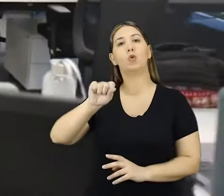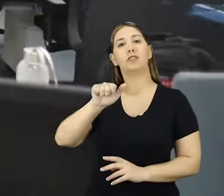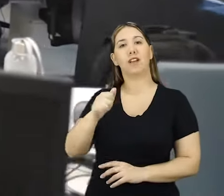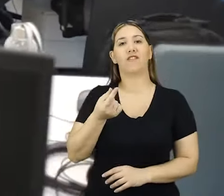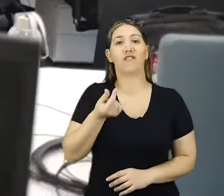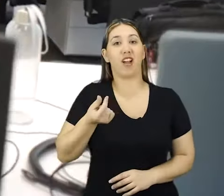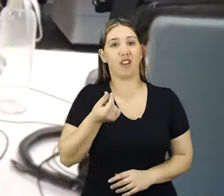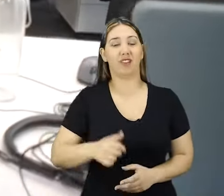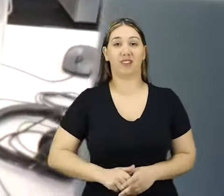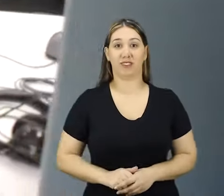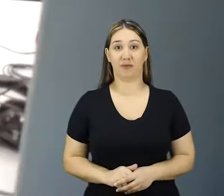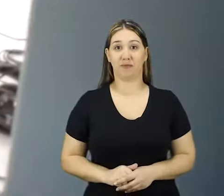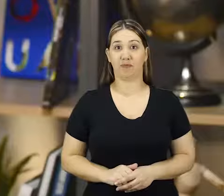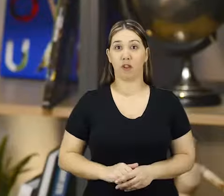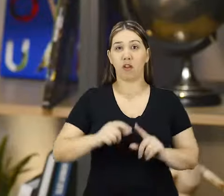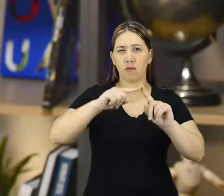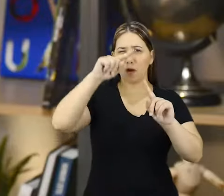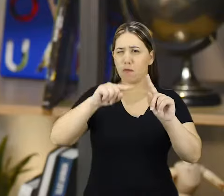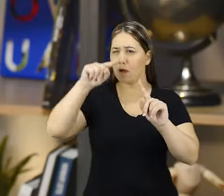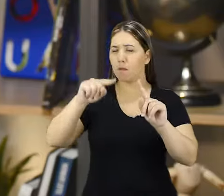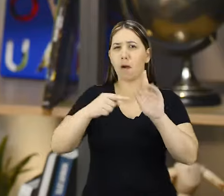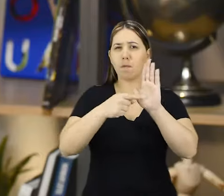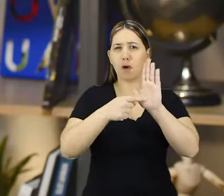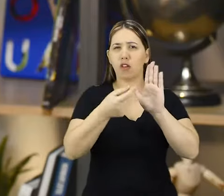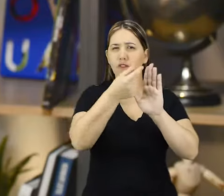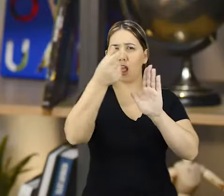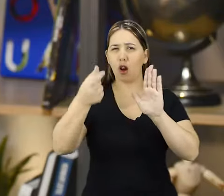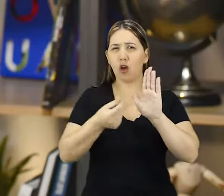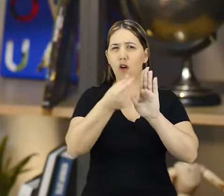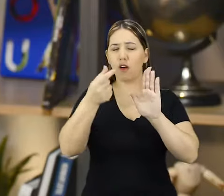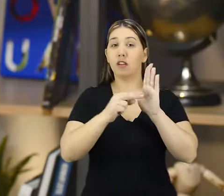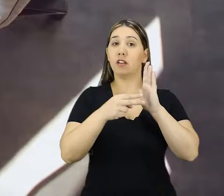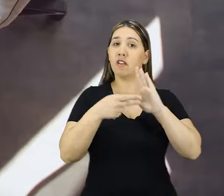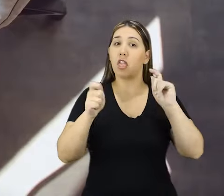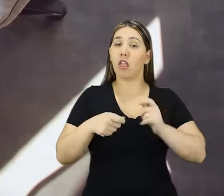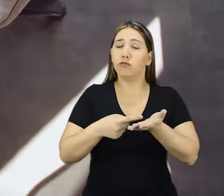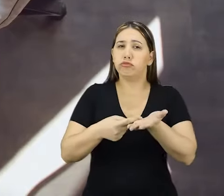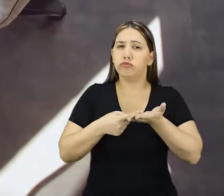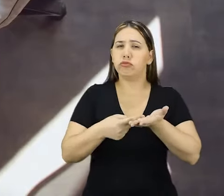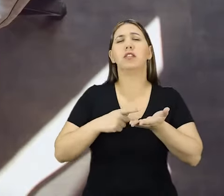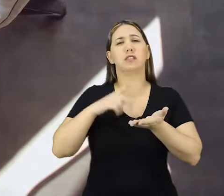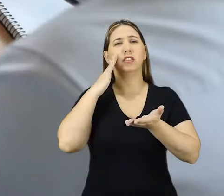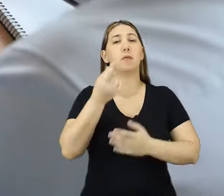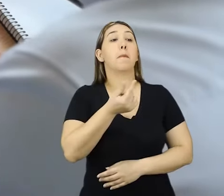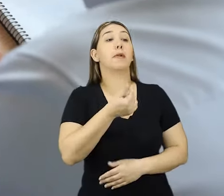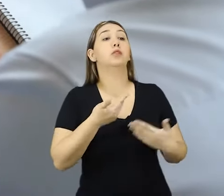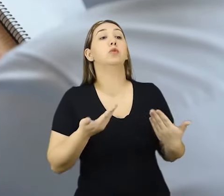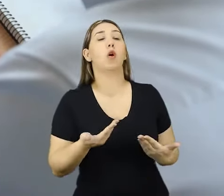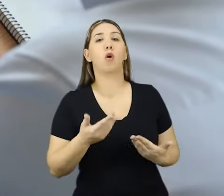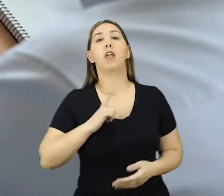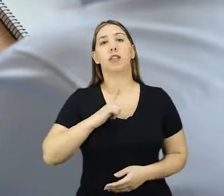As cotas, ao serem negociadas na Bolsa, facilita a negociação, dado que você tem um preço a mercado e você, via